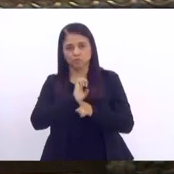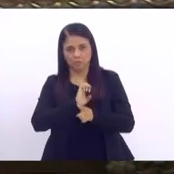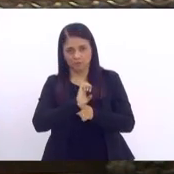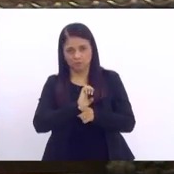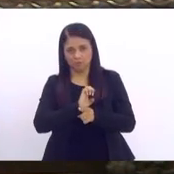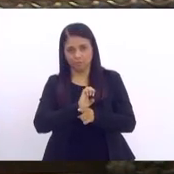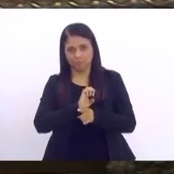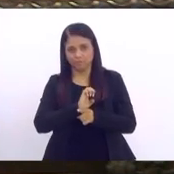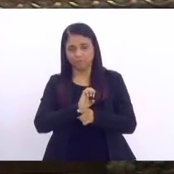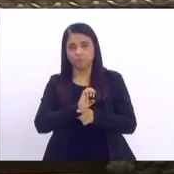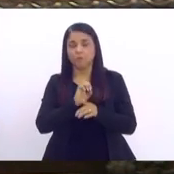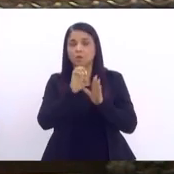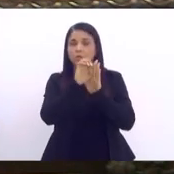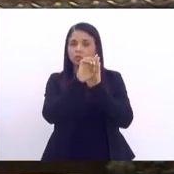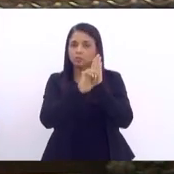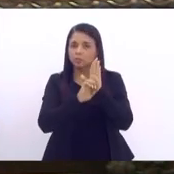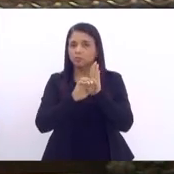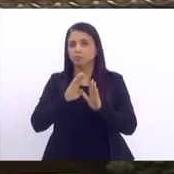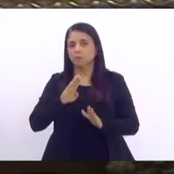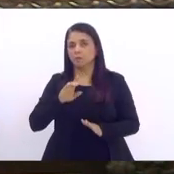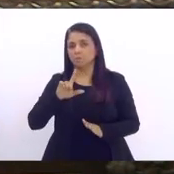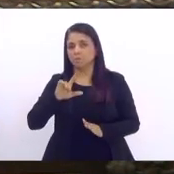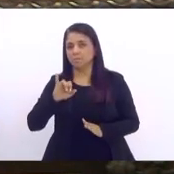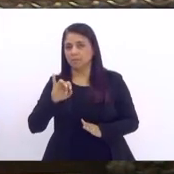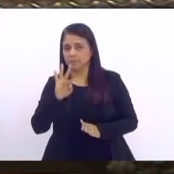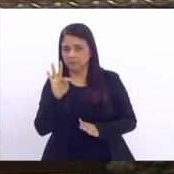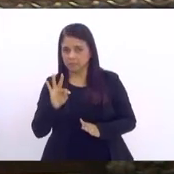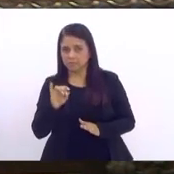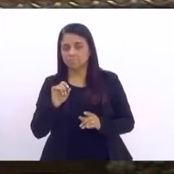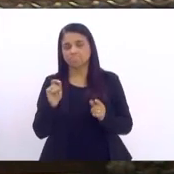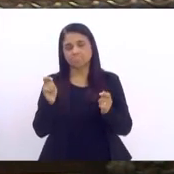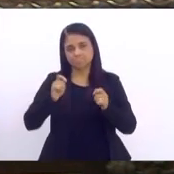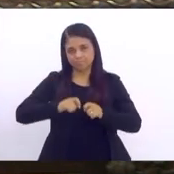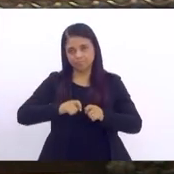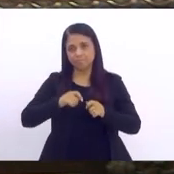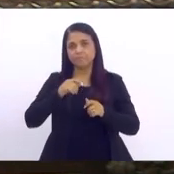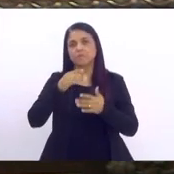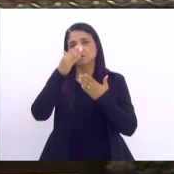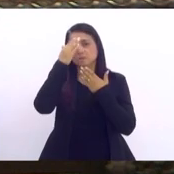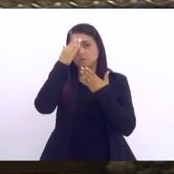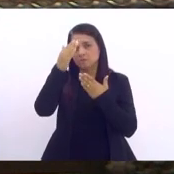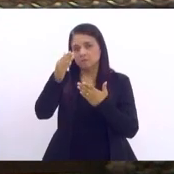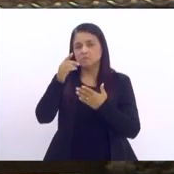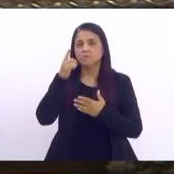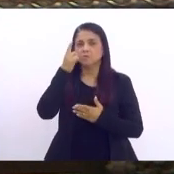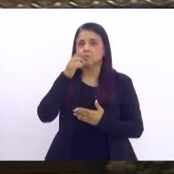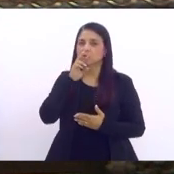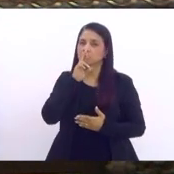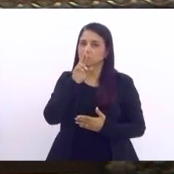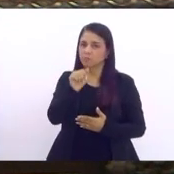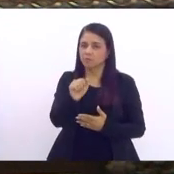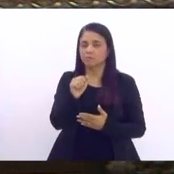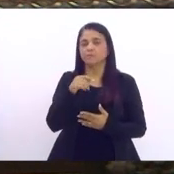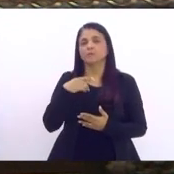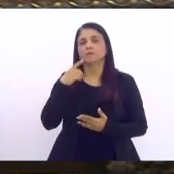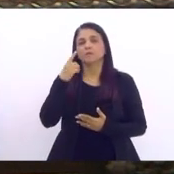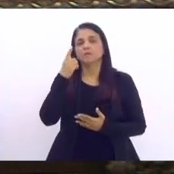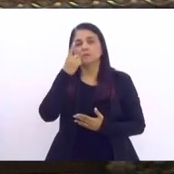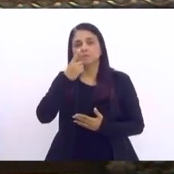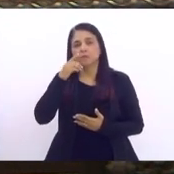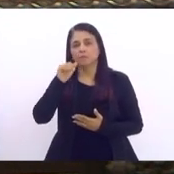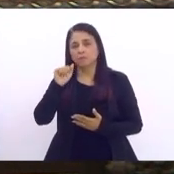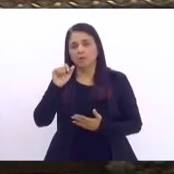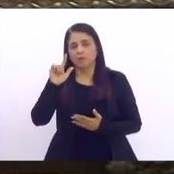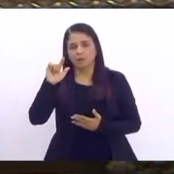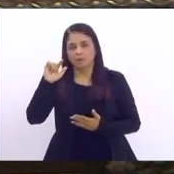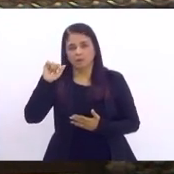hoje vai promover. Eu agradeço mais uma vez deputado Rodrigo Amorim, deputado Alan Lopes, por estar ombreando nessa guerra